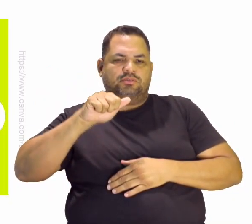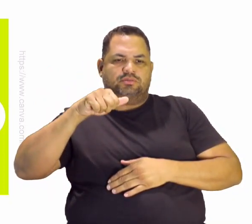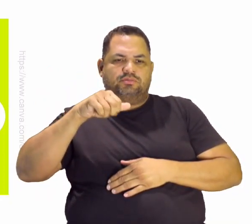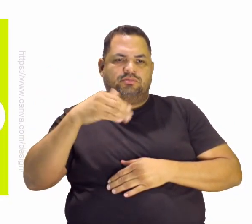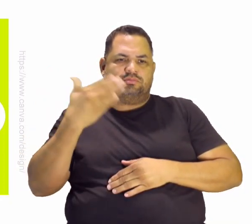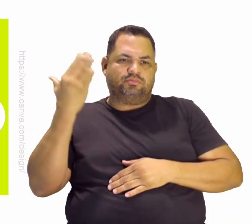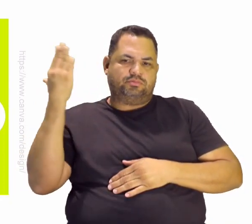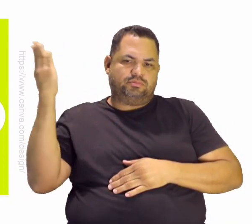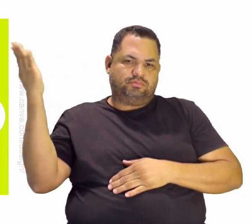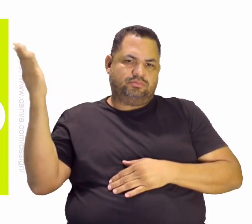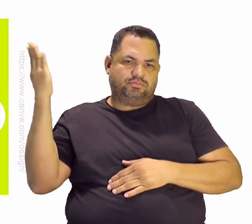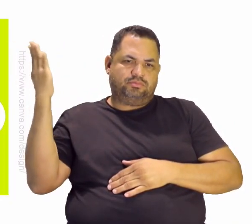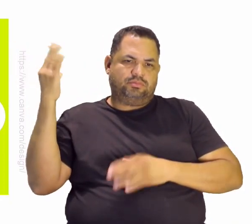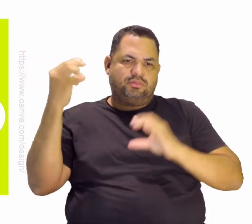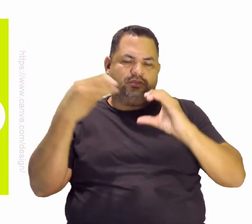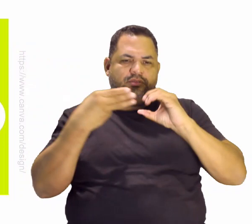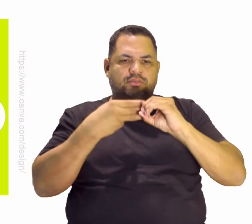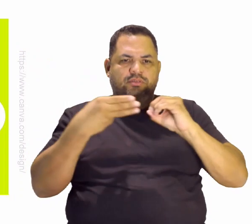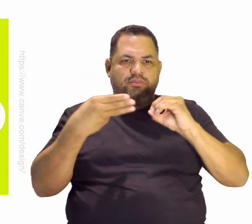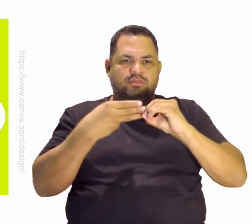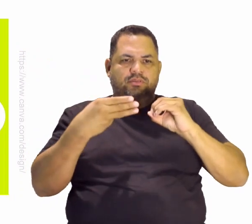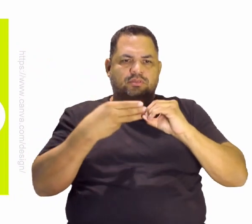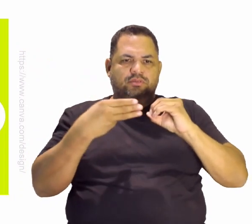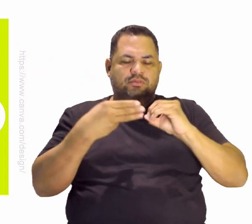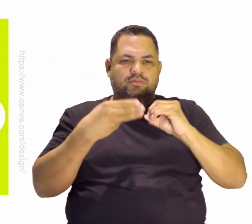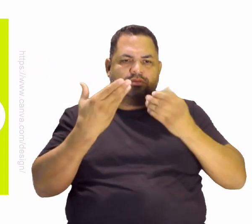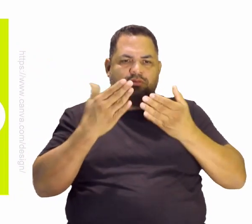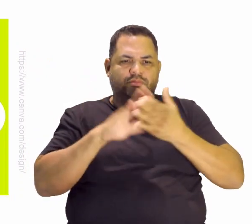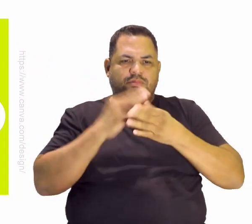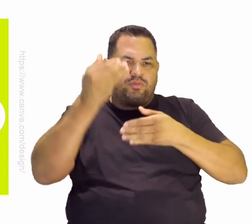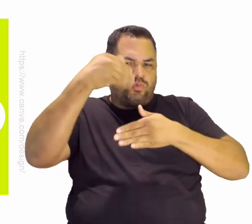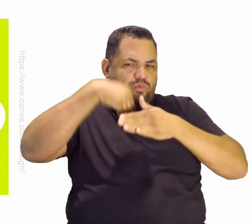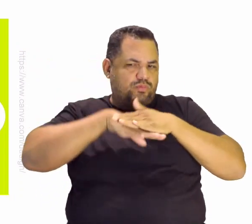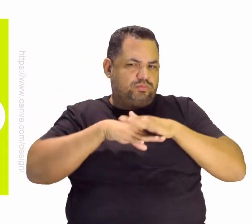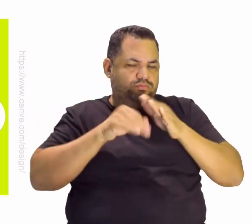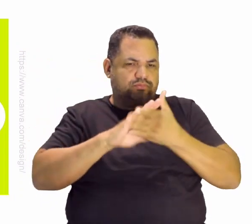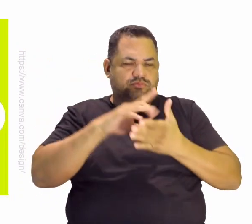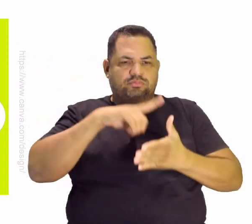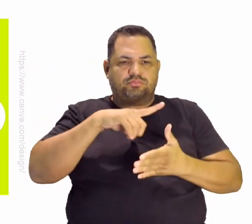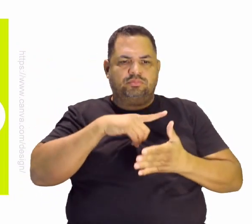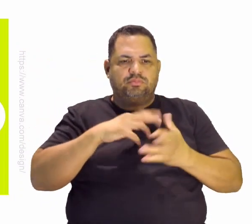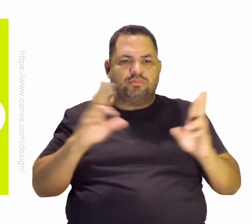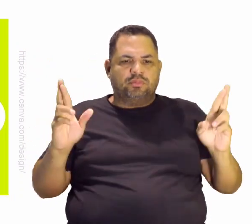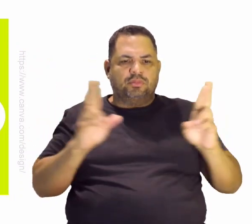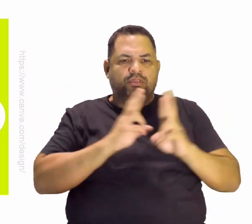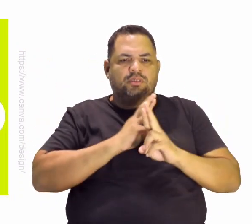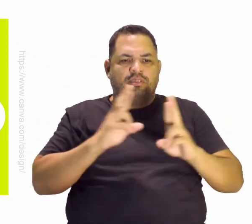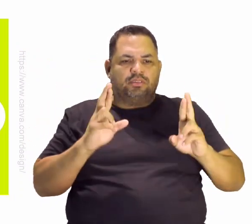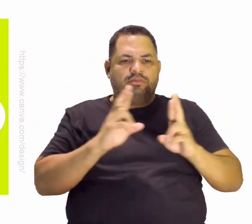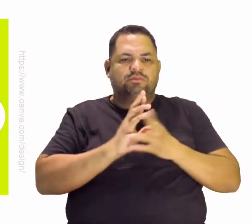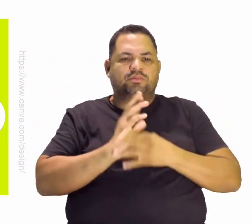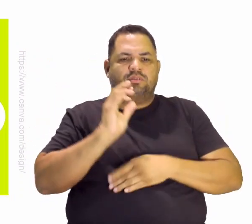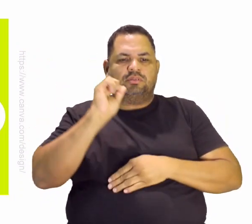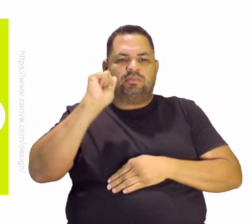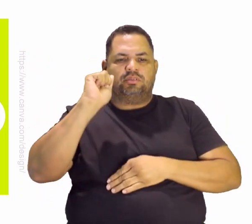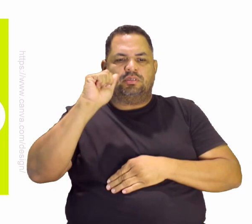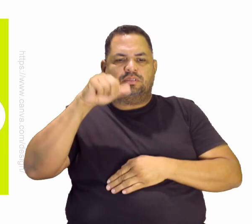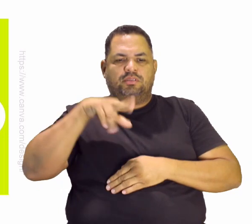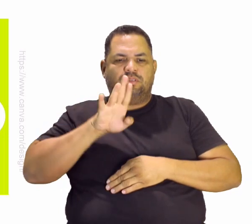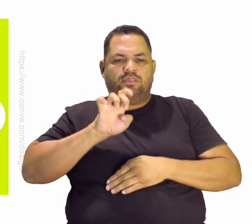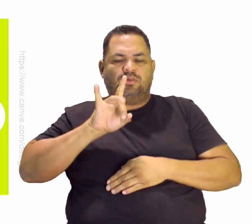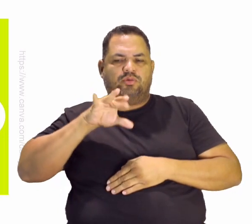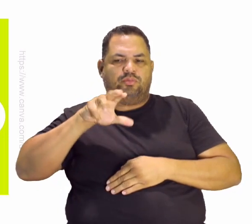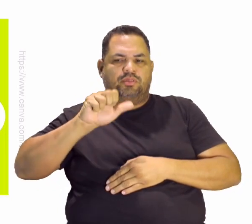essa célula aqui, está bem escondidinha, está bem guardadinha, a gente pode chamar ela de reação anaeróbia. Por que anaeróbia,